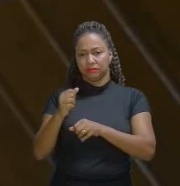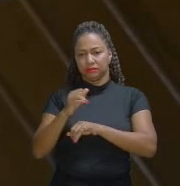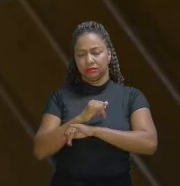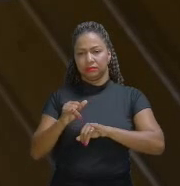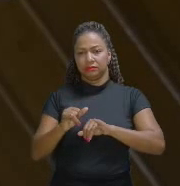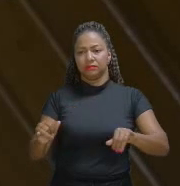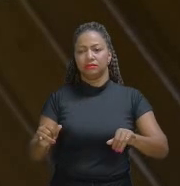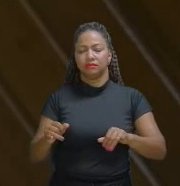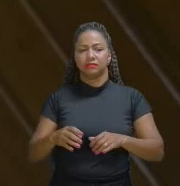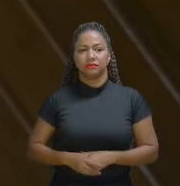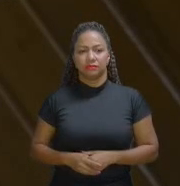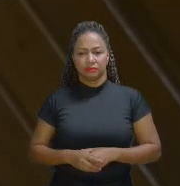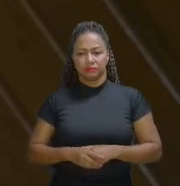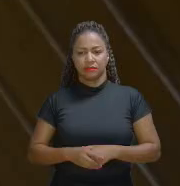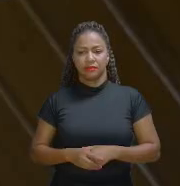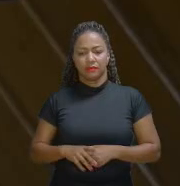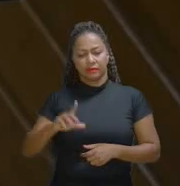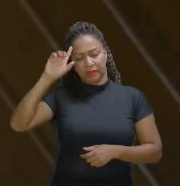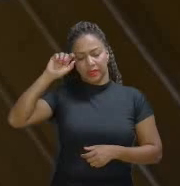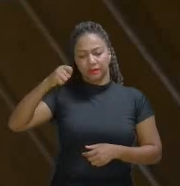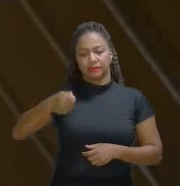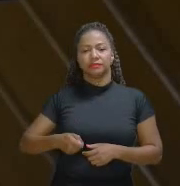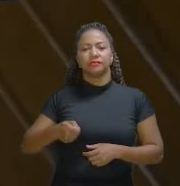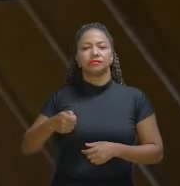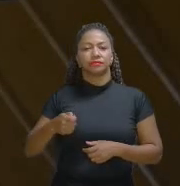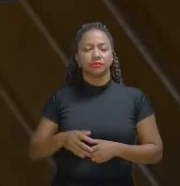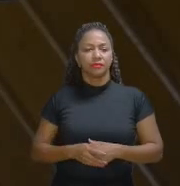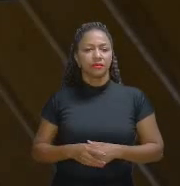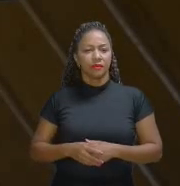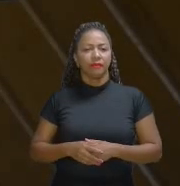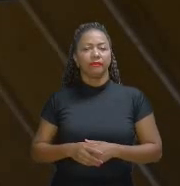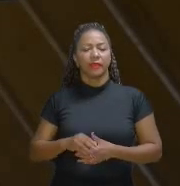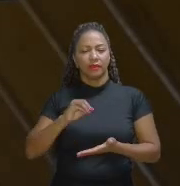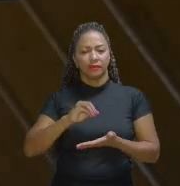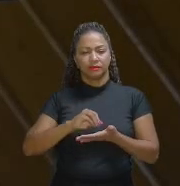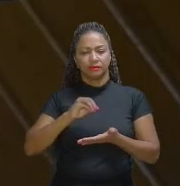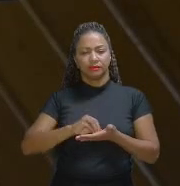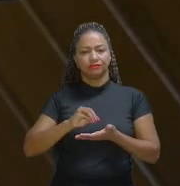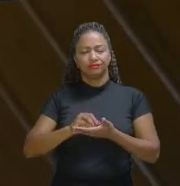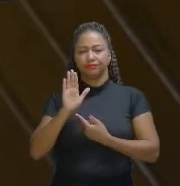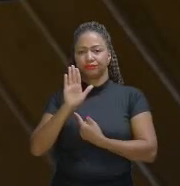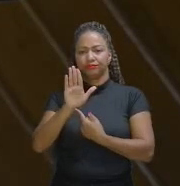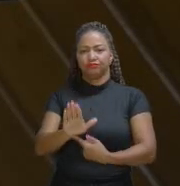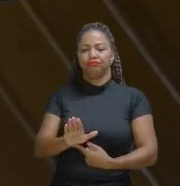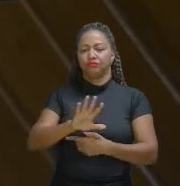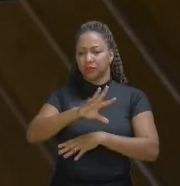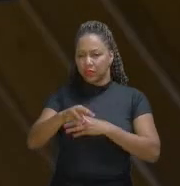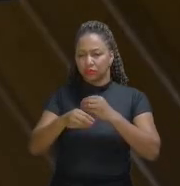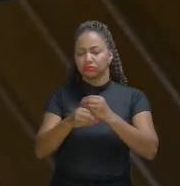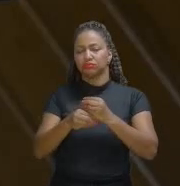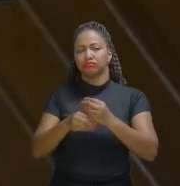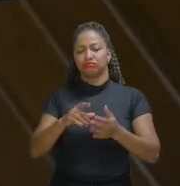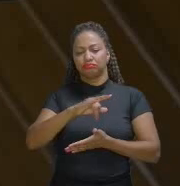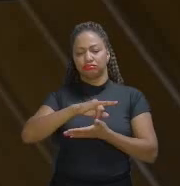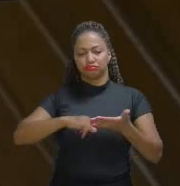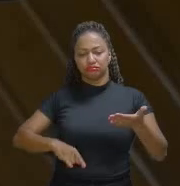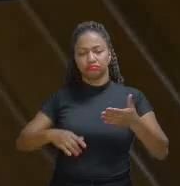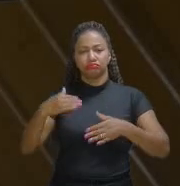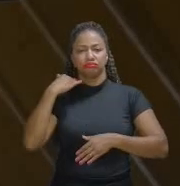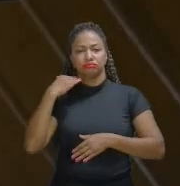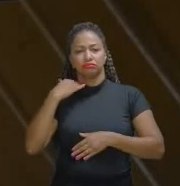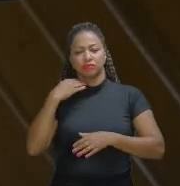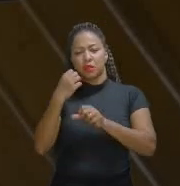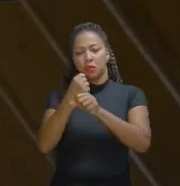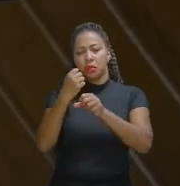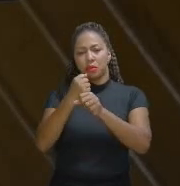campanha. A decisão recorrida fundamentou-se na ausência de apresentação Foco no juiz integral dos Normandes Souza, extratos ele branco, de bancários cabelos das